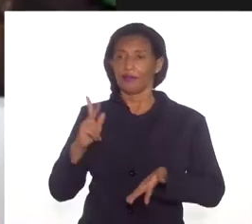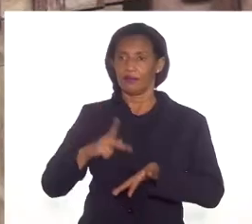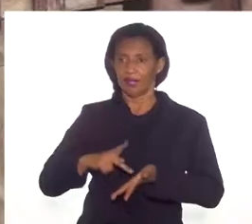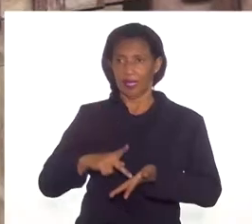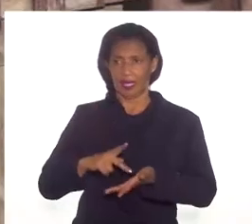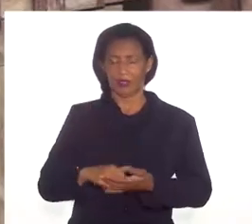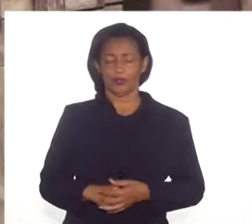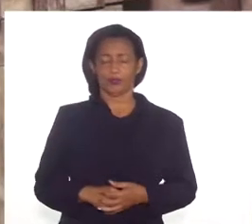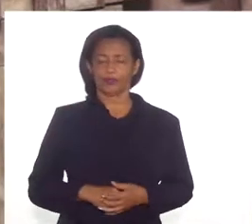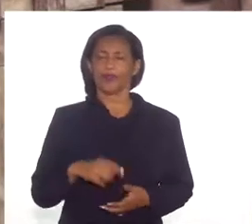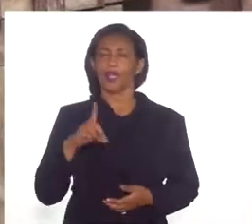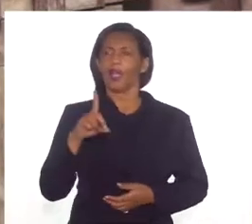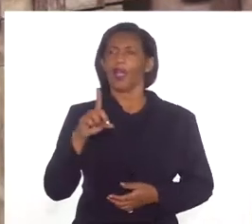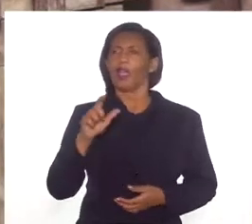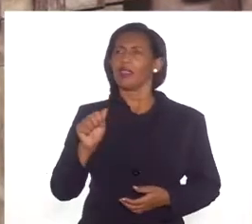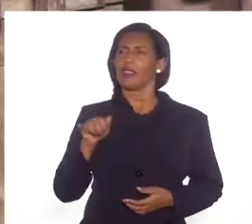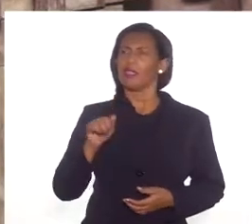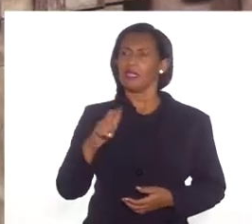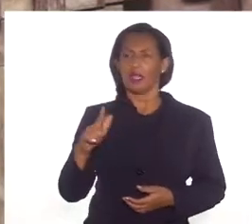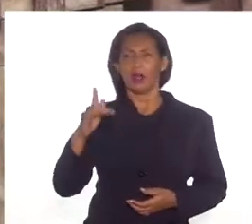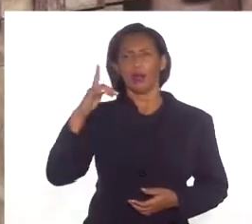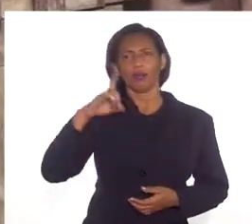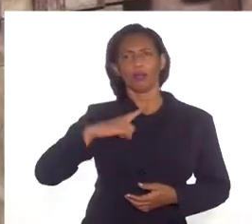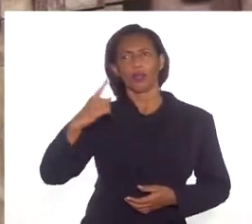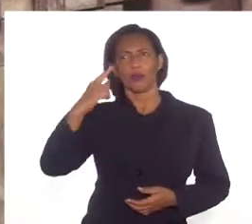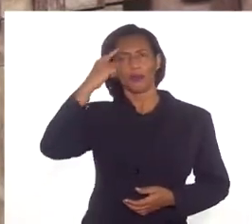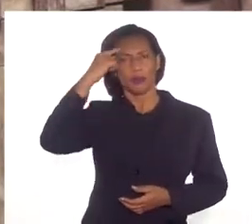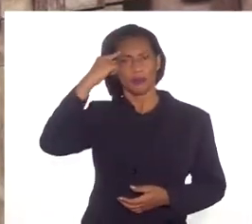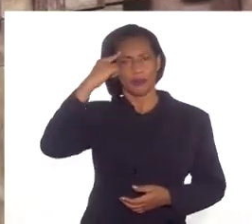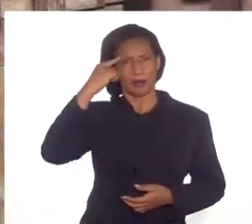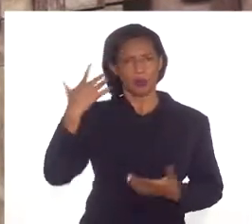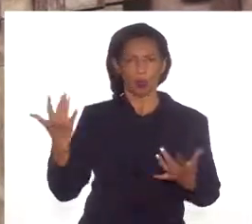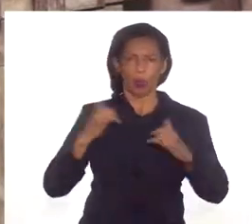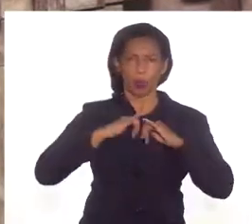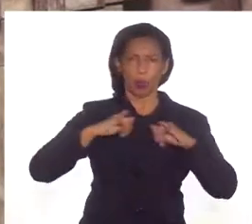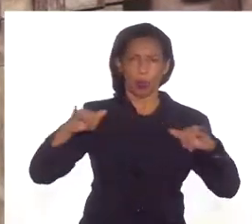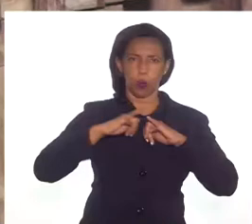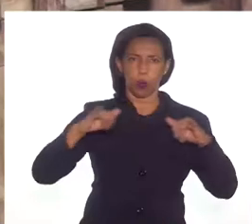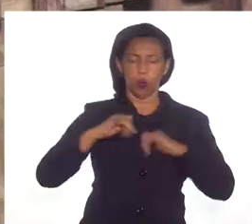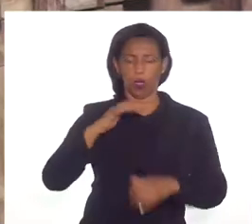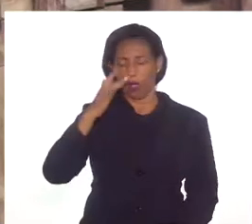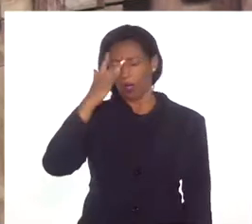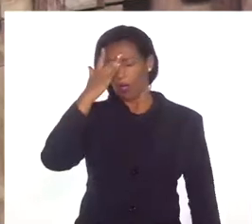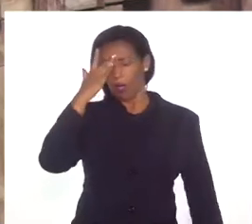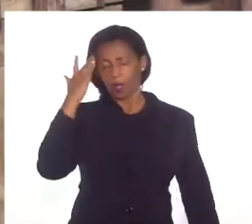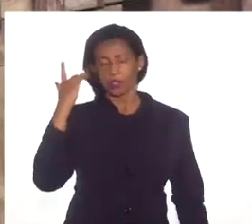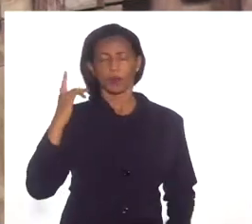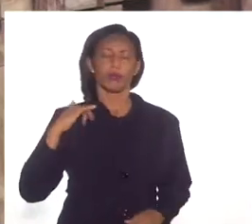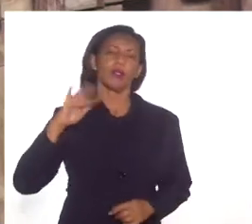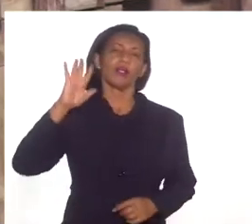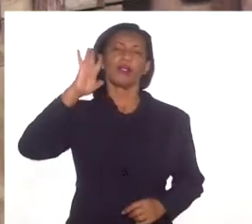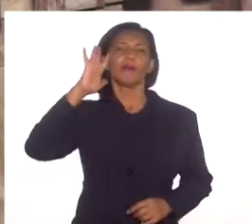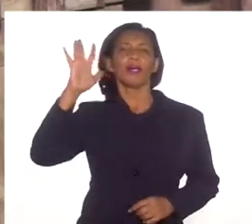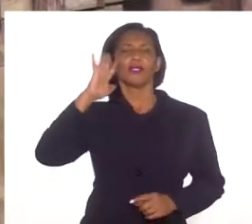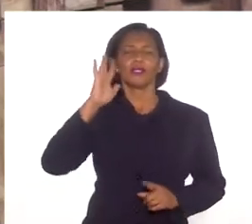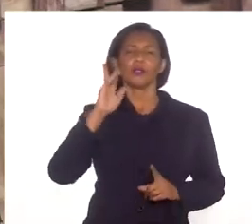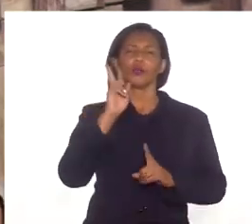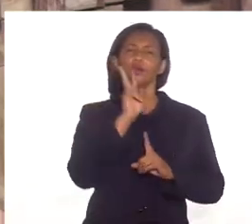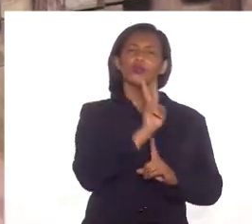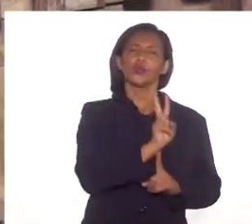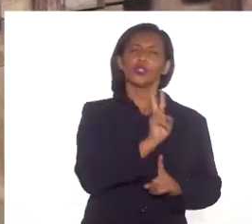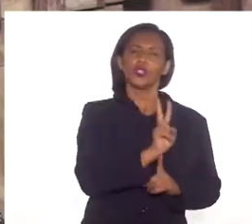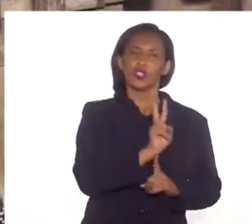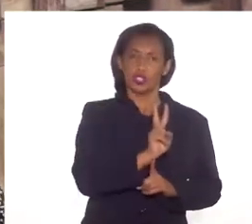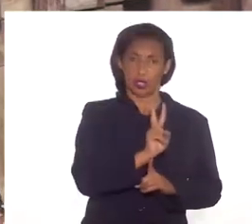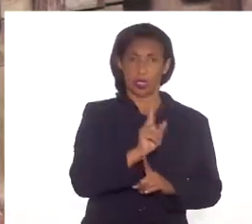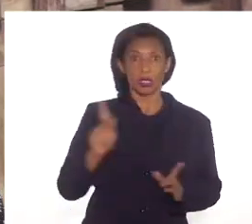É, Daniel, existe um pensamento muito divulgado hoje que as pessoas imaginam que os